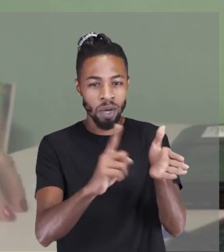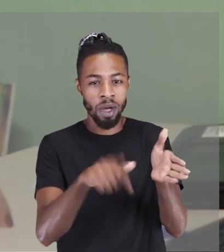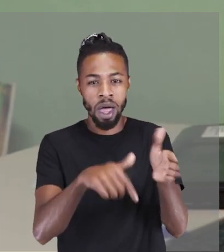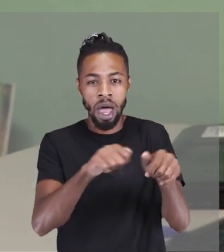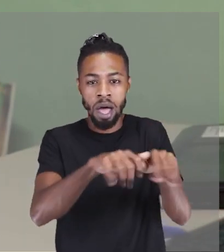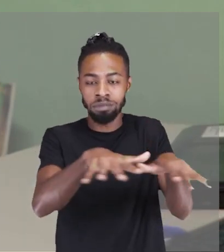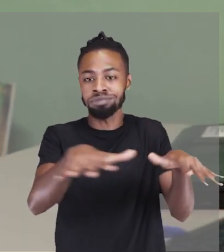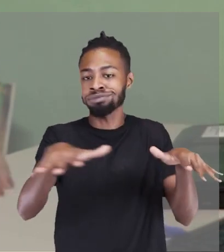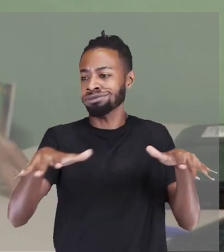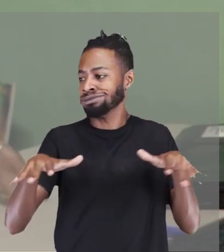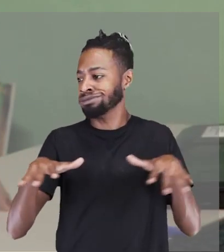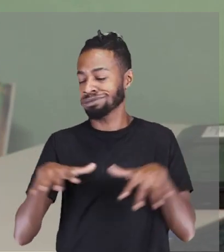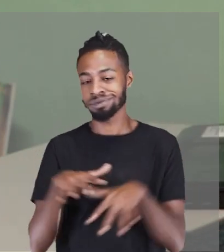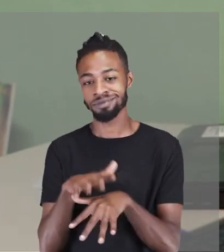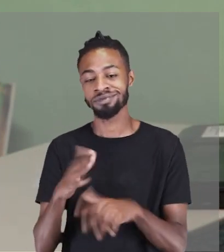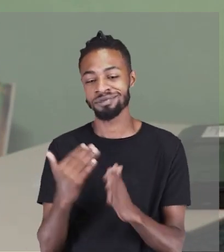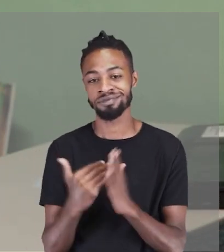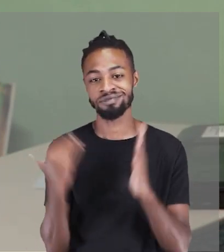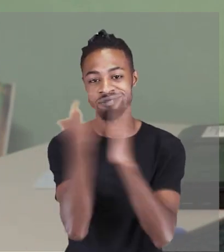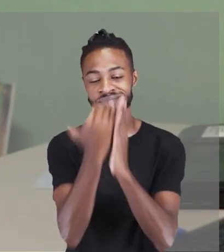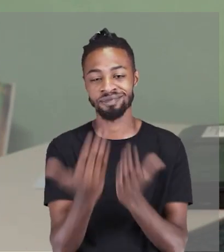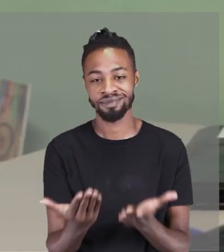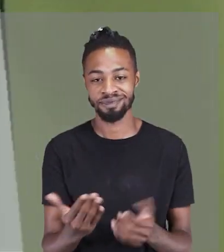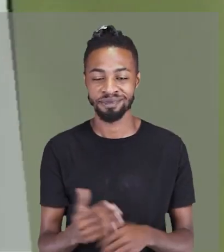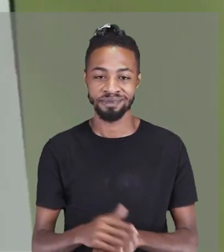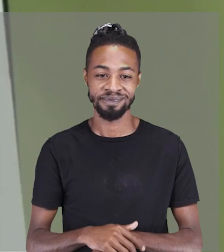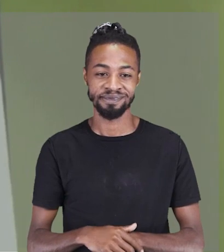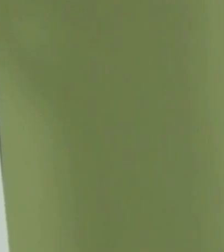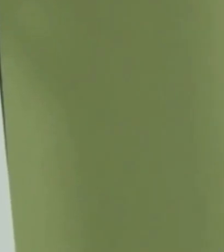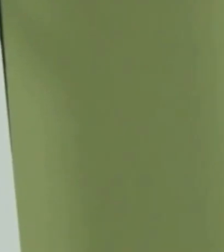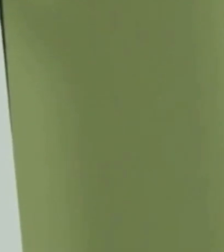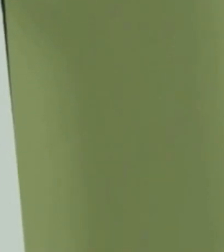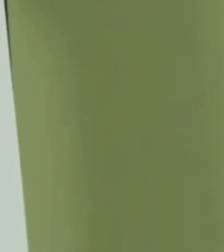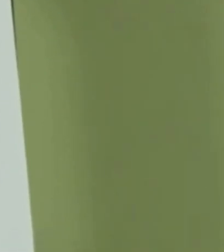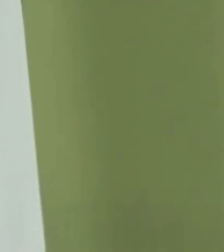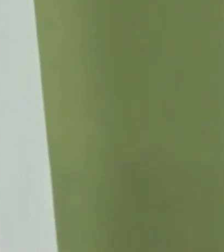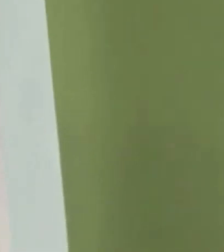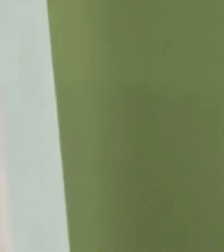Na verdade, ele é bem mais amplo do que se imagina.